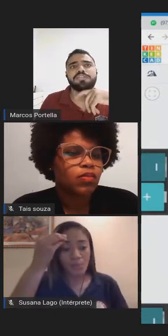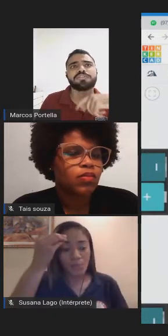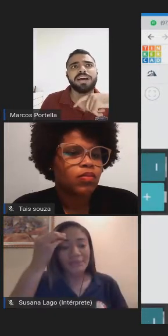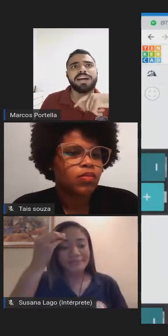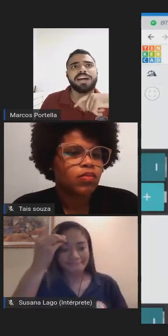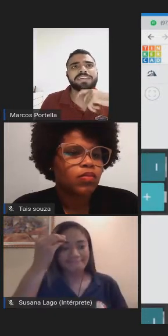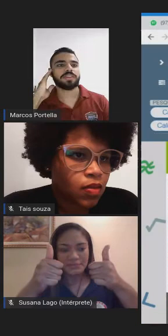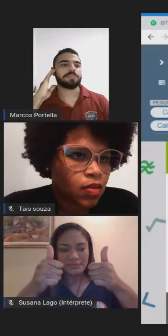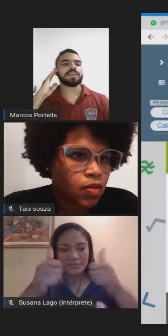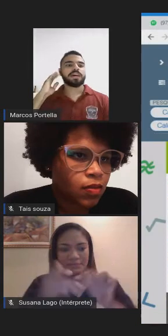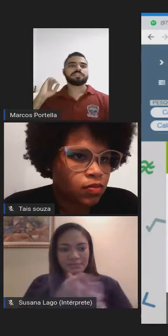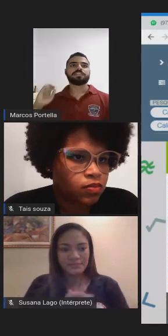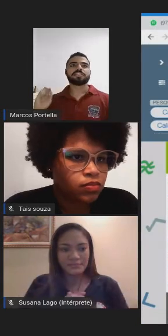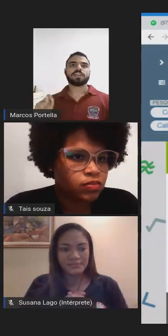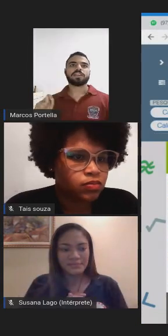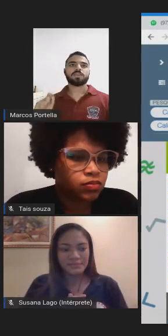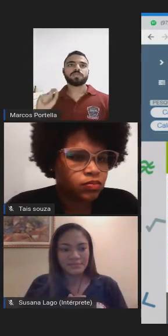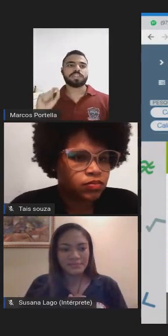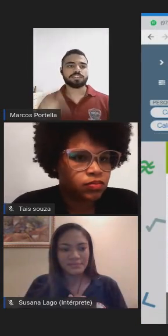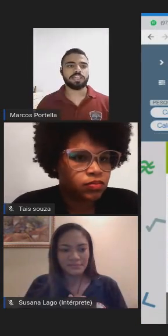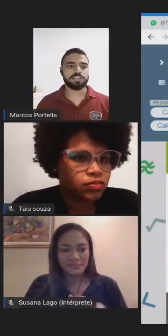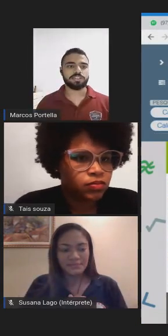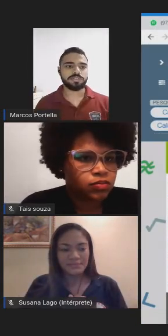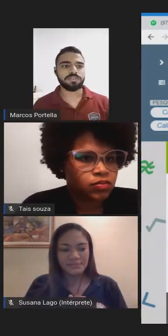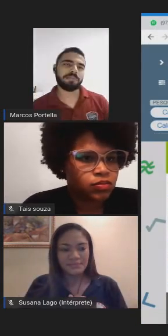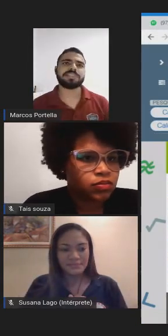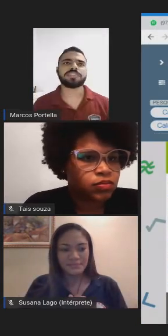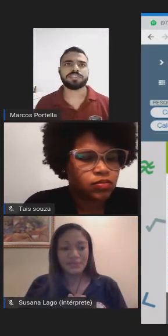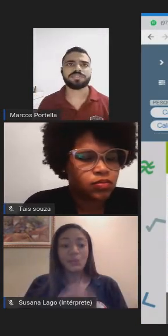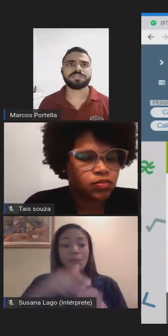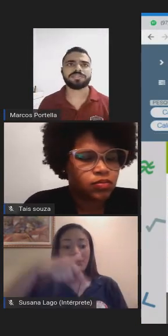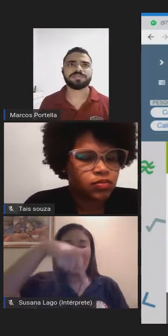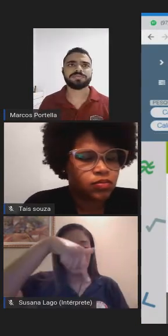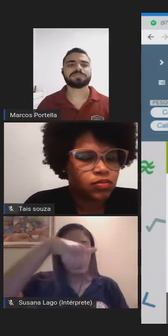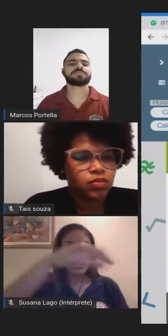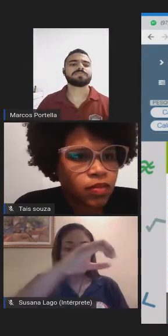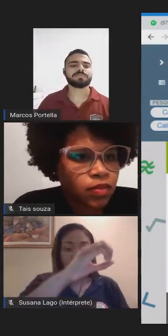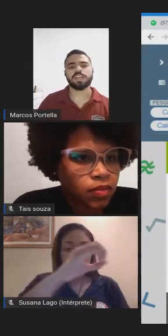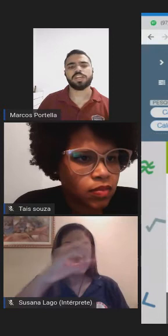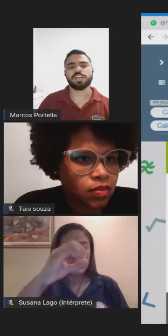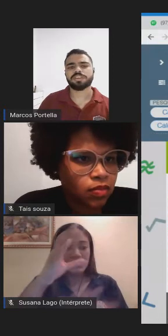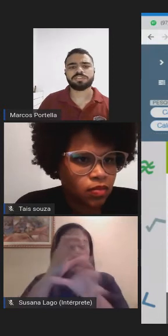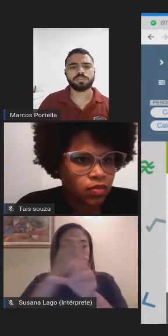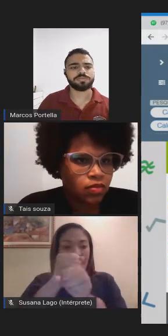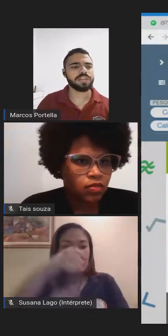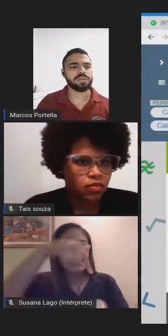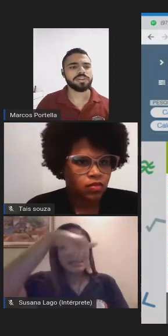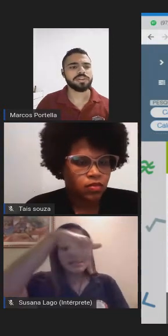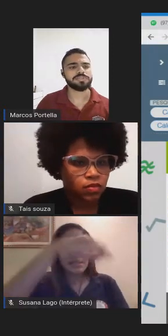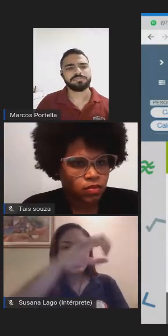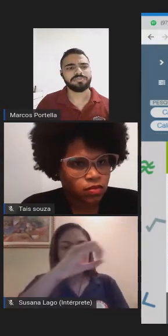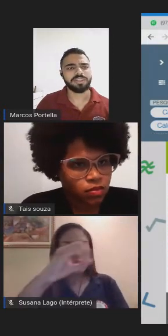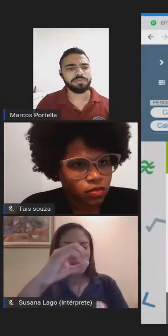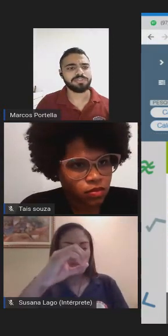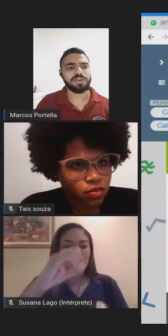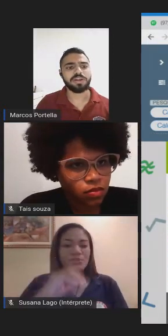esse. Então, eu vou somar. Ok. É só fazer o 700 mais 700. Eu venho aqui e somo. Dá